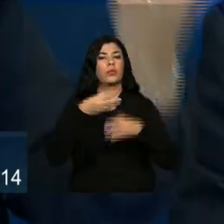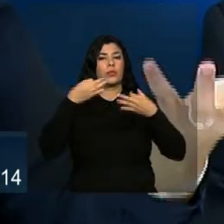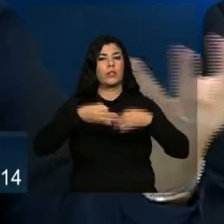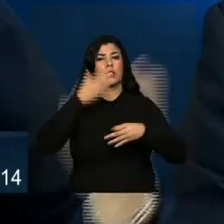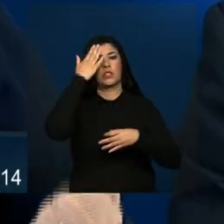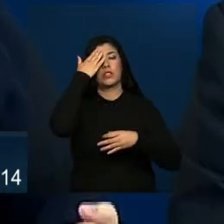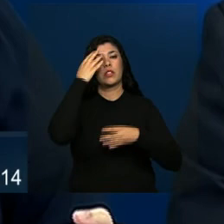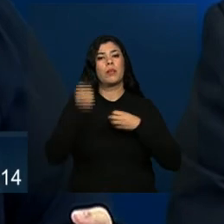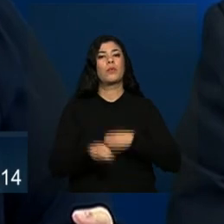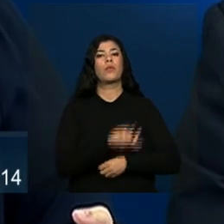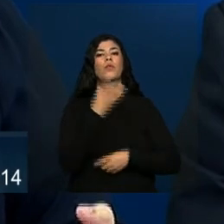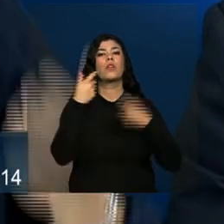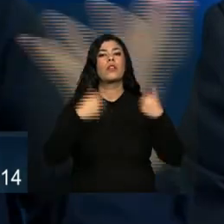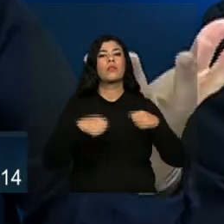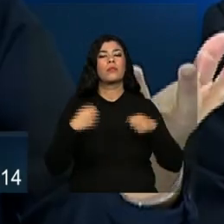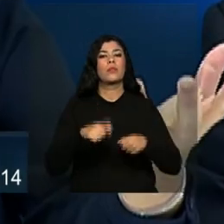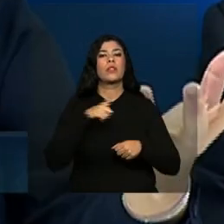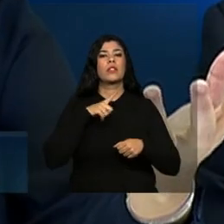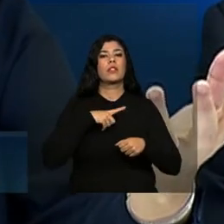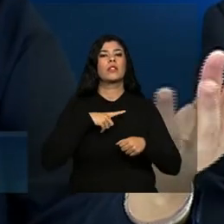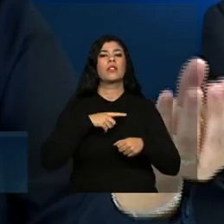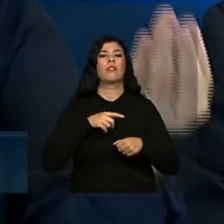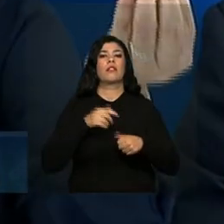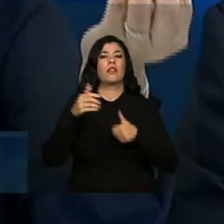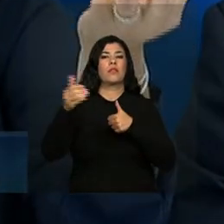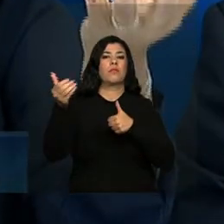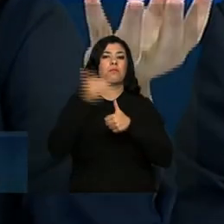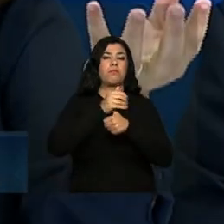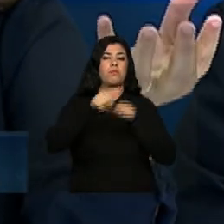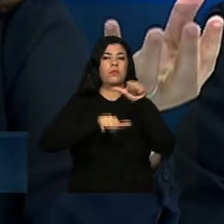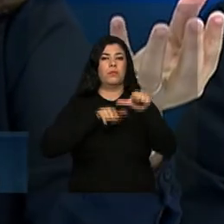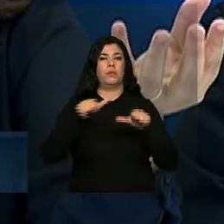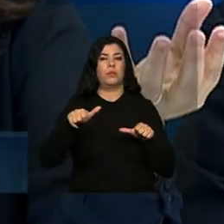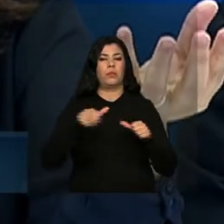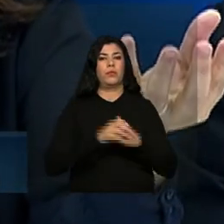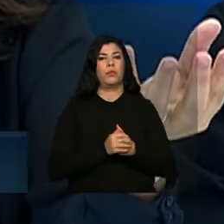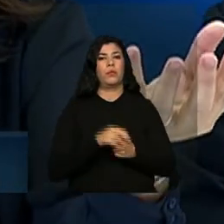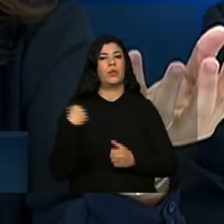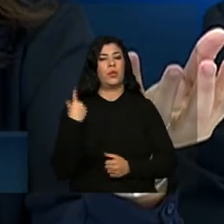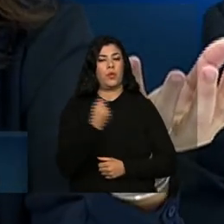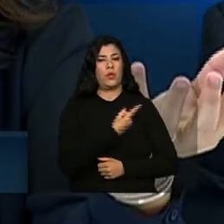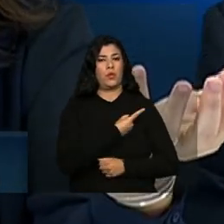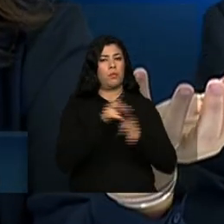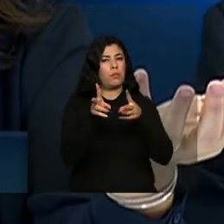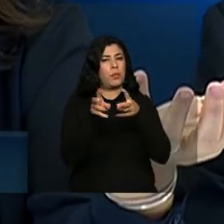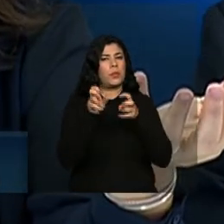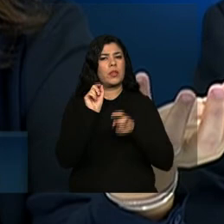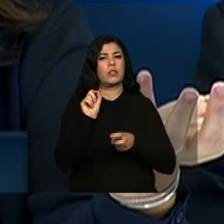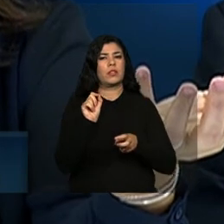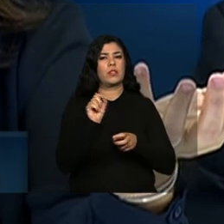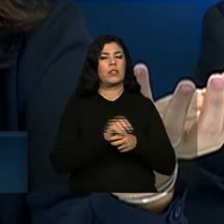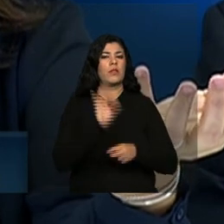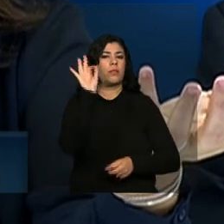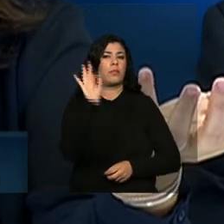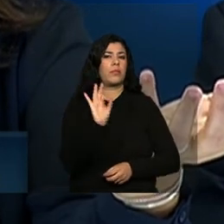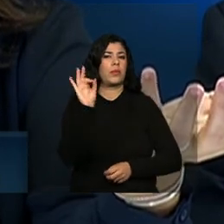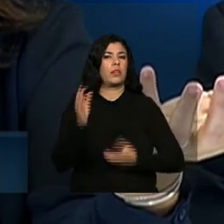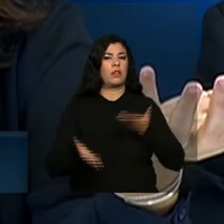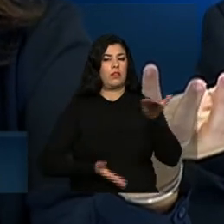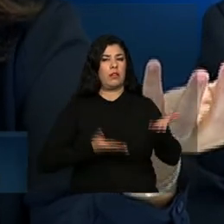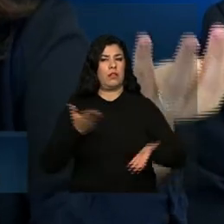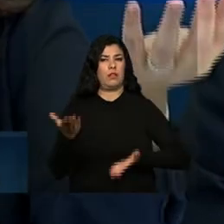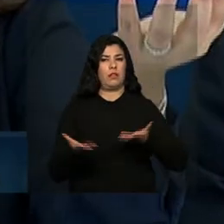por aquela por aquela campanha e nós consideramos índice de